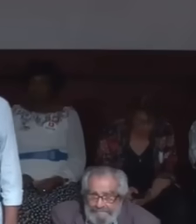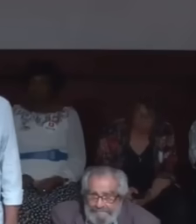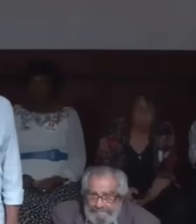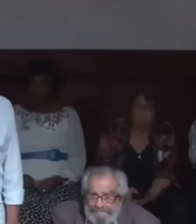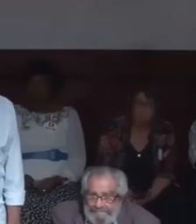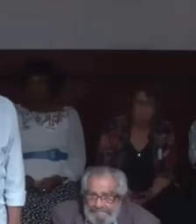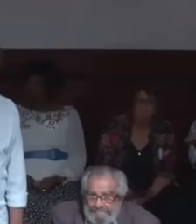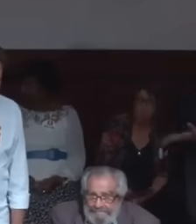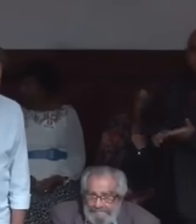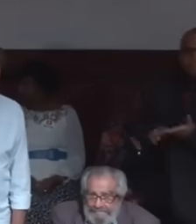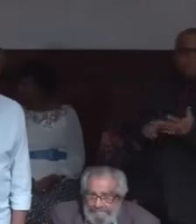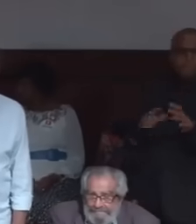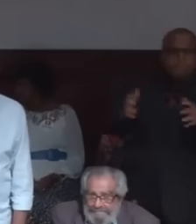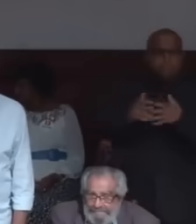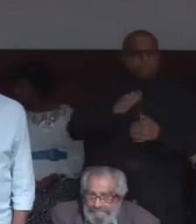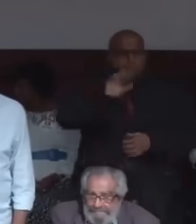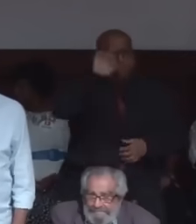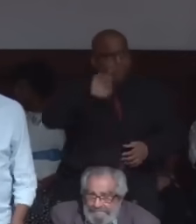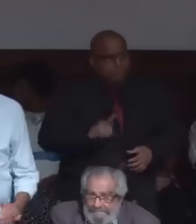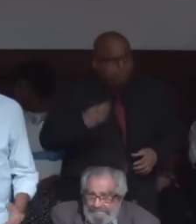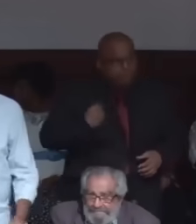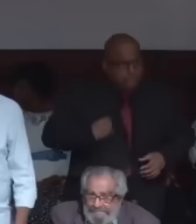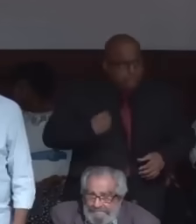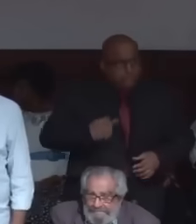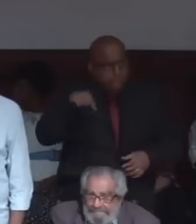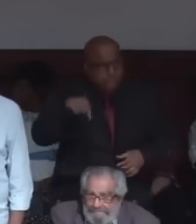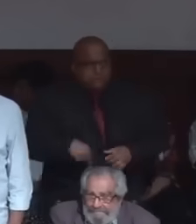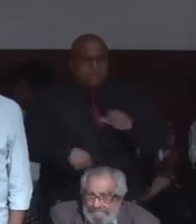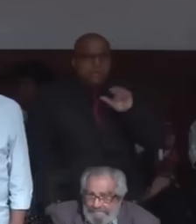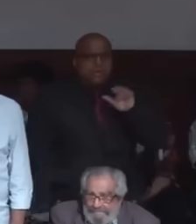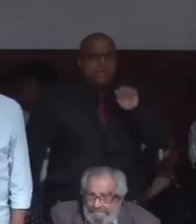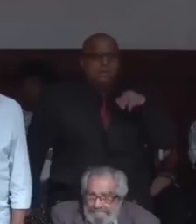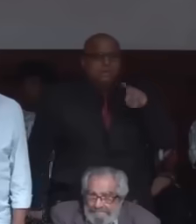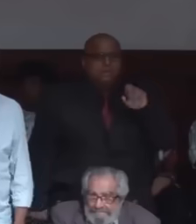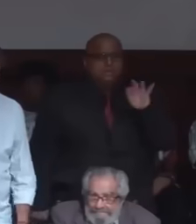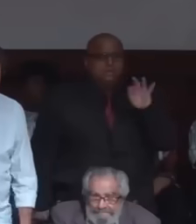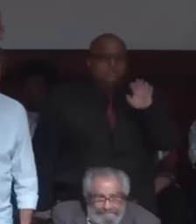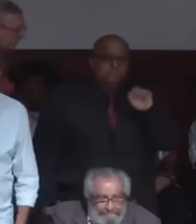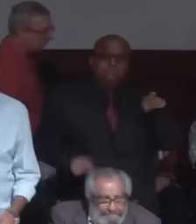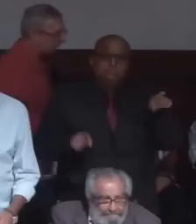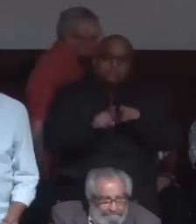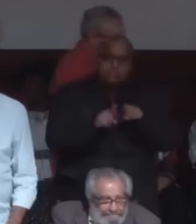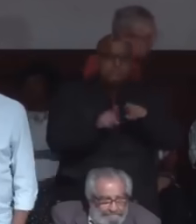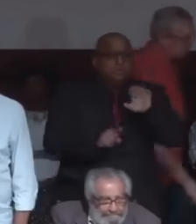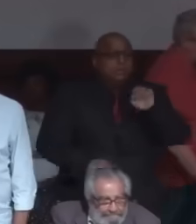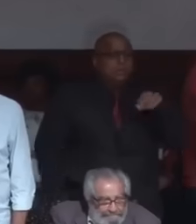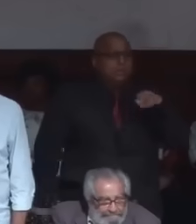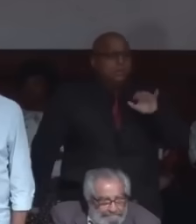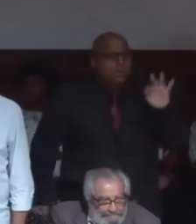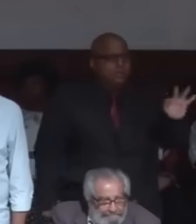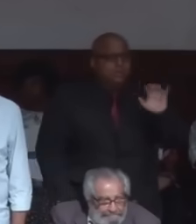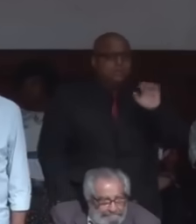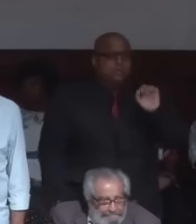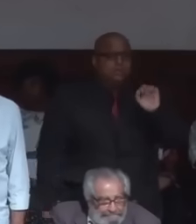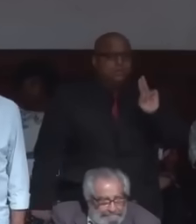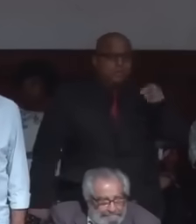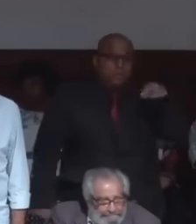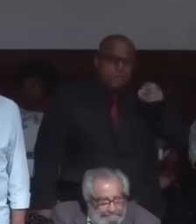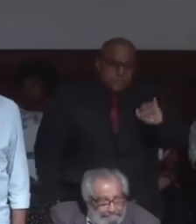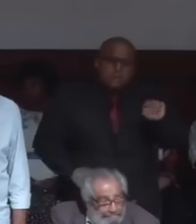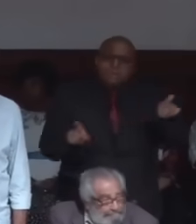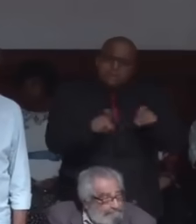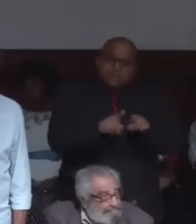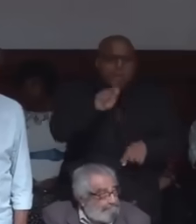saudar os dirigentes aqui presentes, da Andifes, do Conife, da Uni,